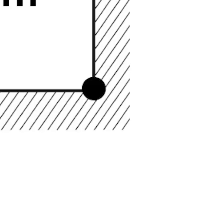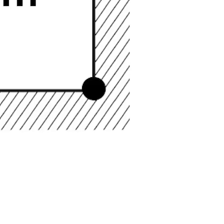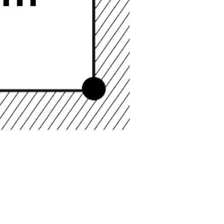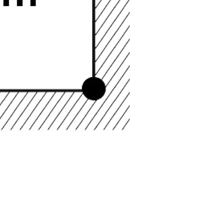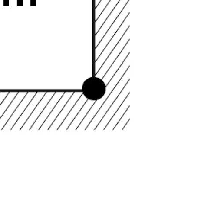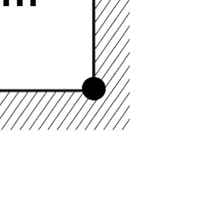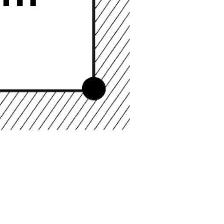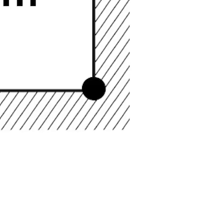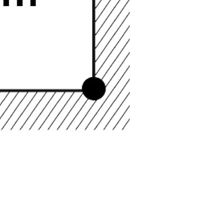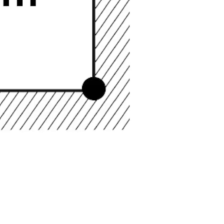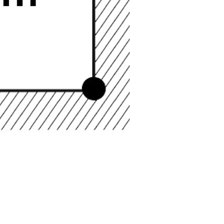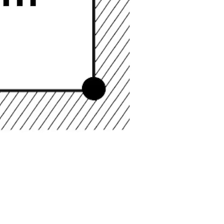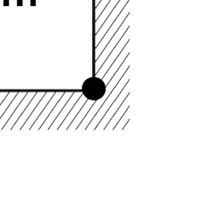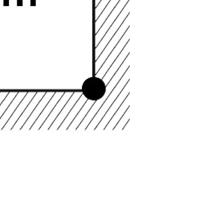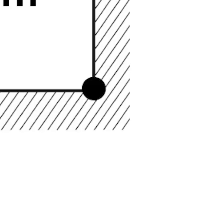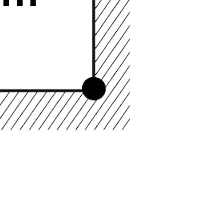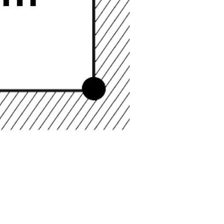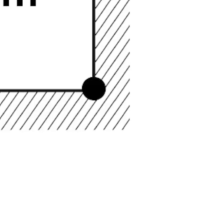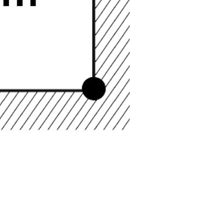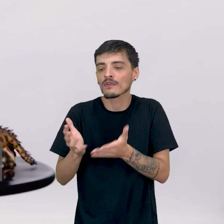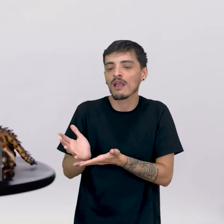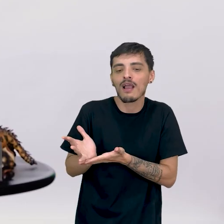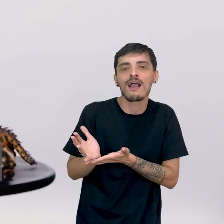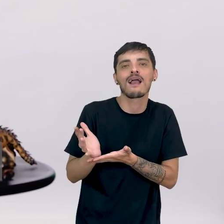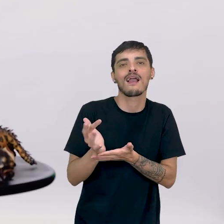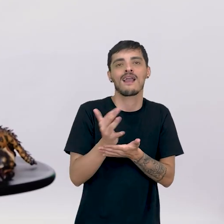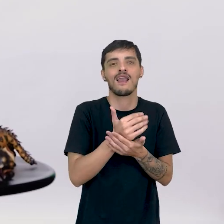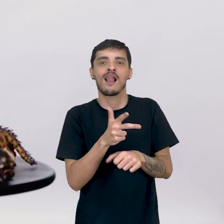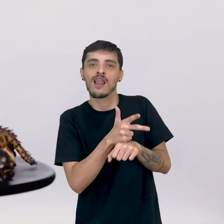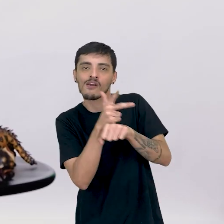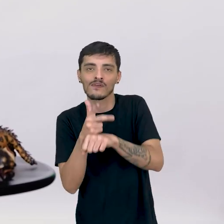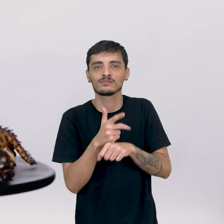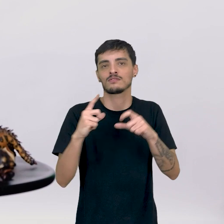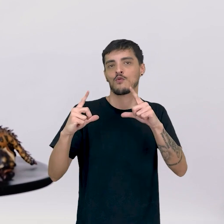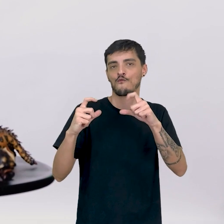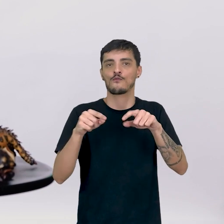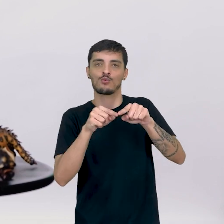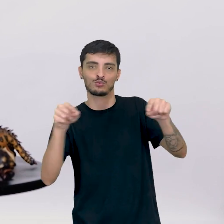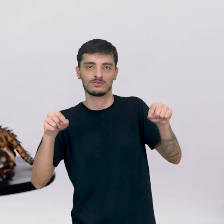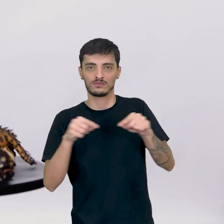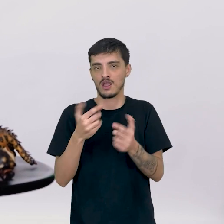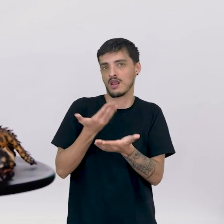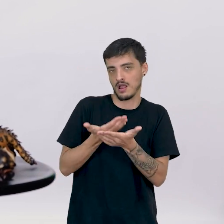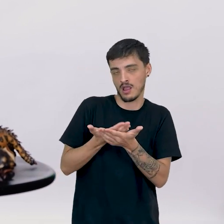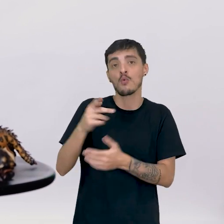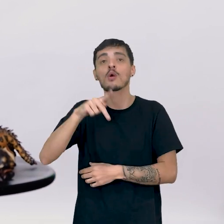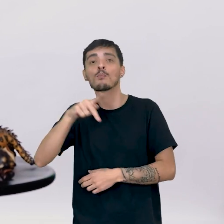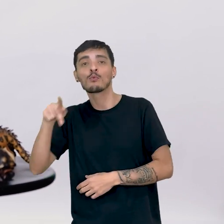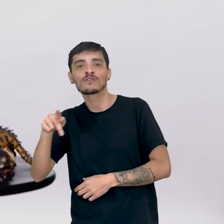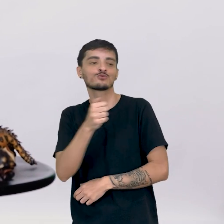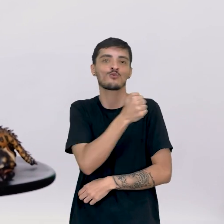ofício. Documentação pedagógica é a coleção ou a reunião ordenada das produções das crianças e das professoras em diferentes